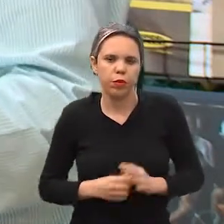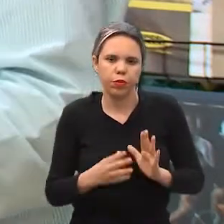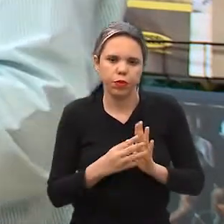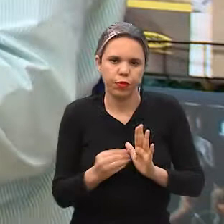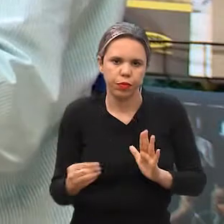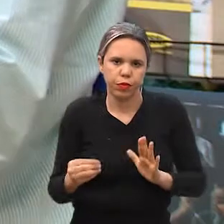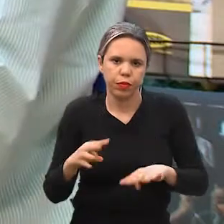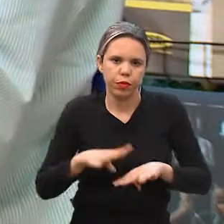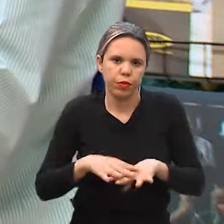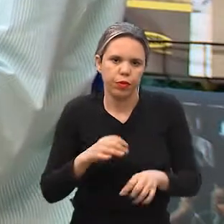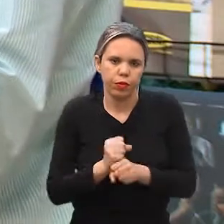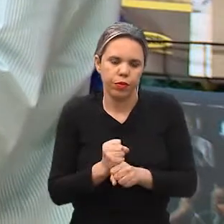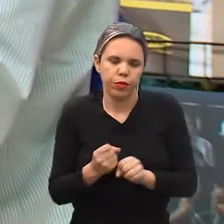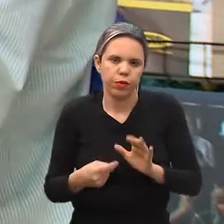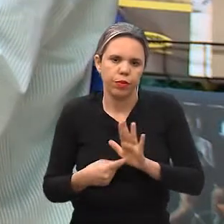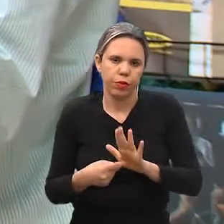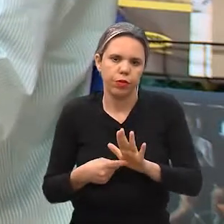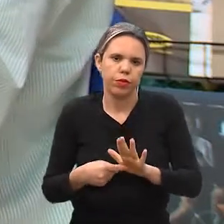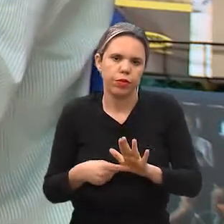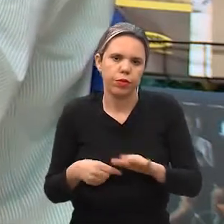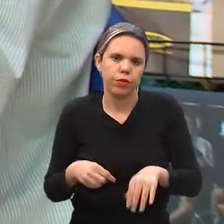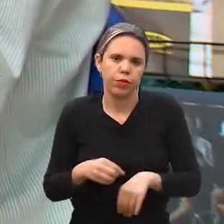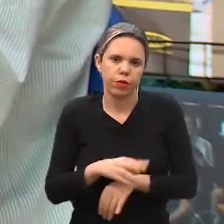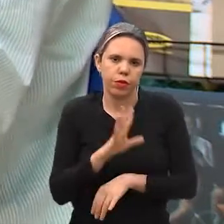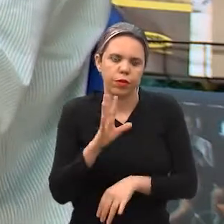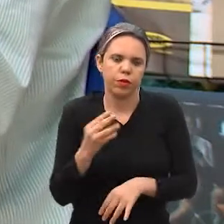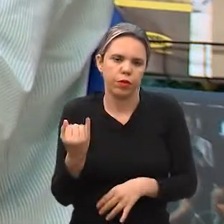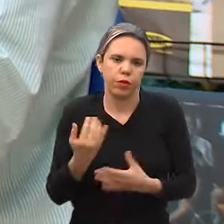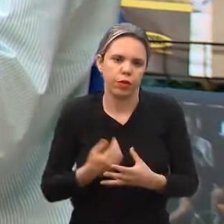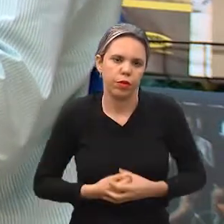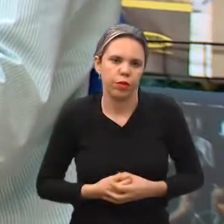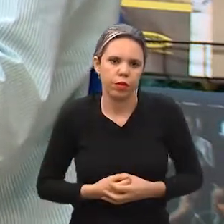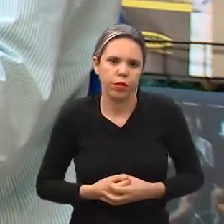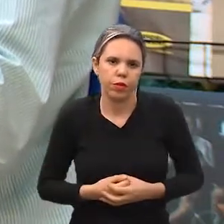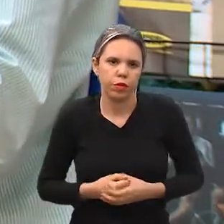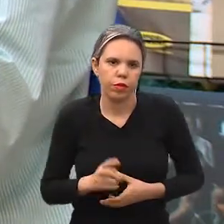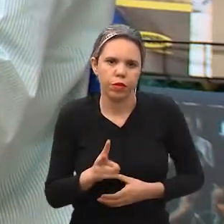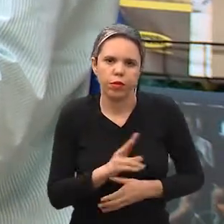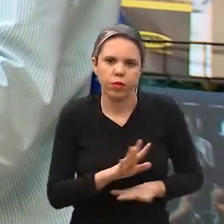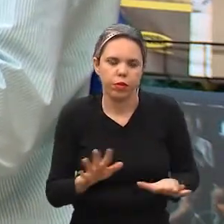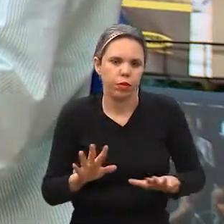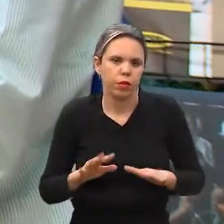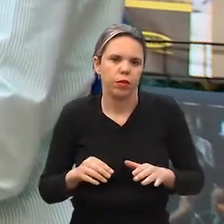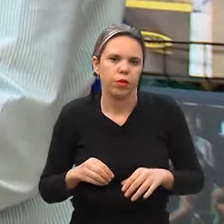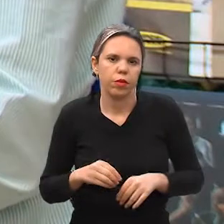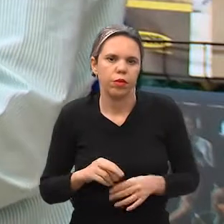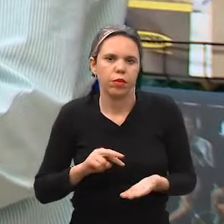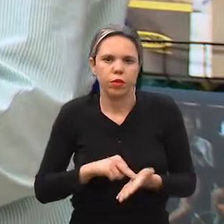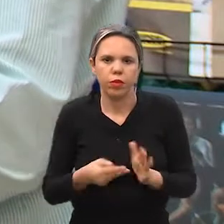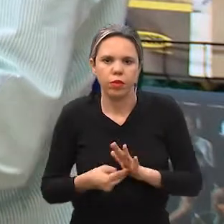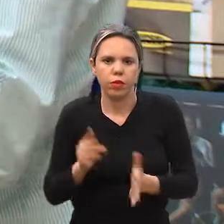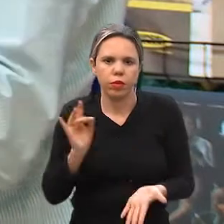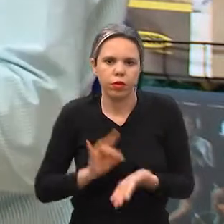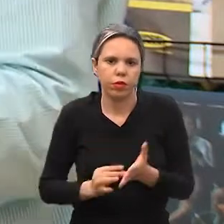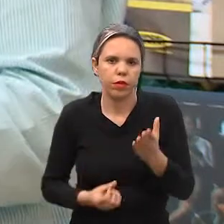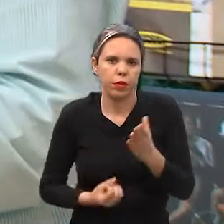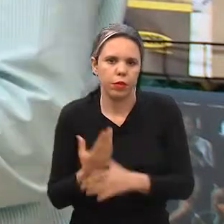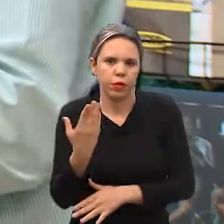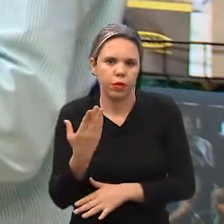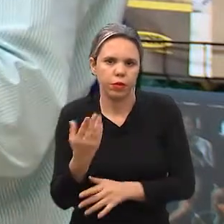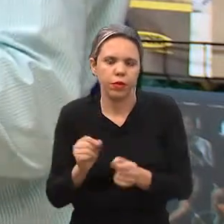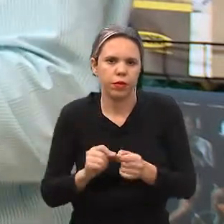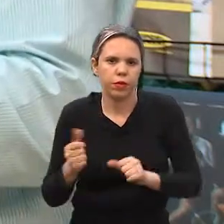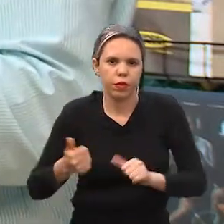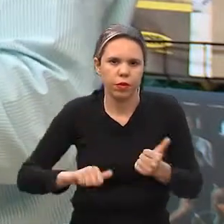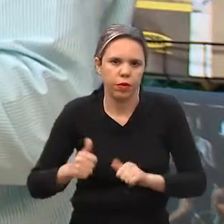modelo matemático ele vai dar uma precisão absurda, mas que nem sempre reflete, né, a realidade. Então o meteorologista ele faz um